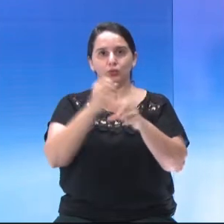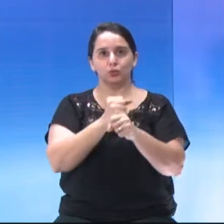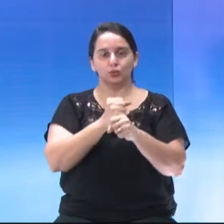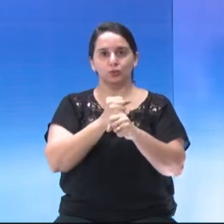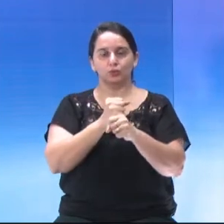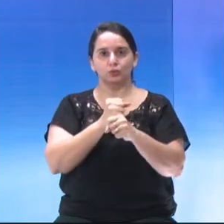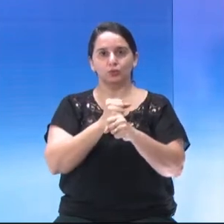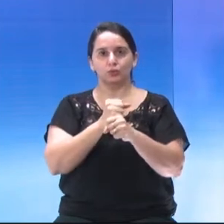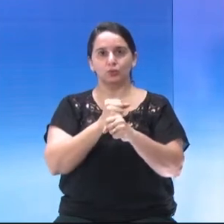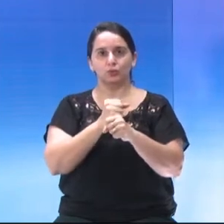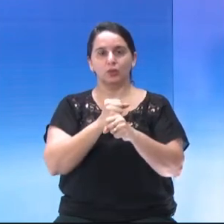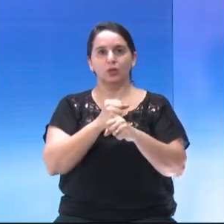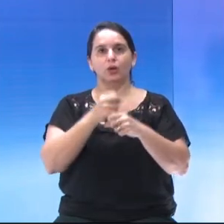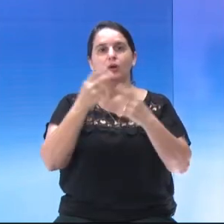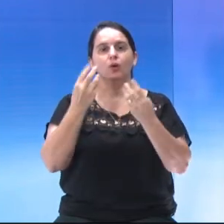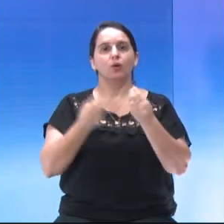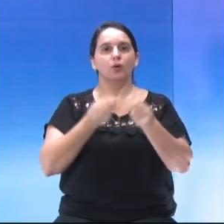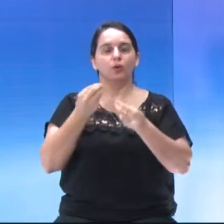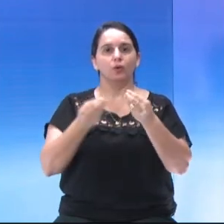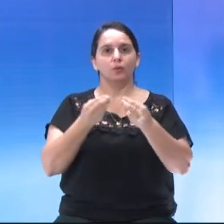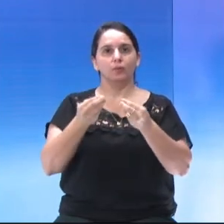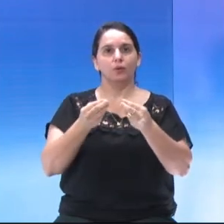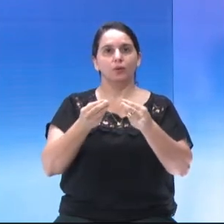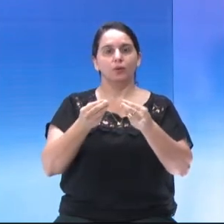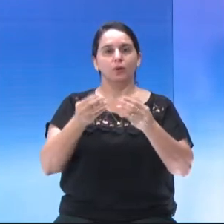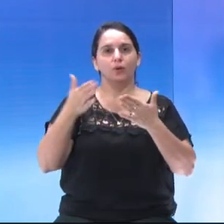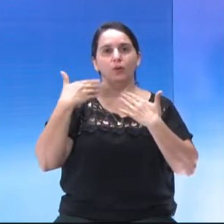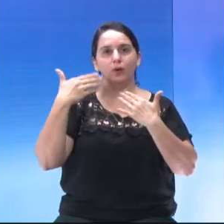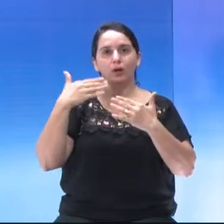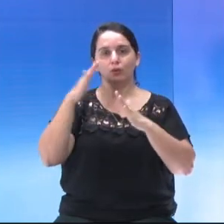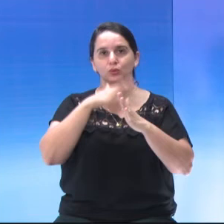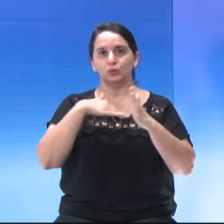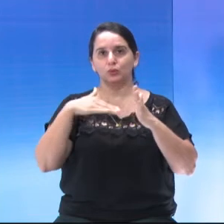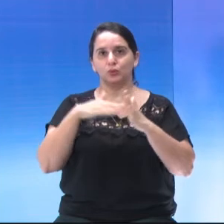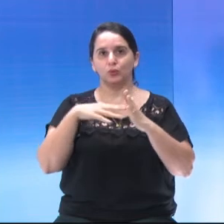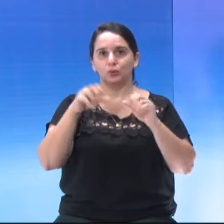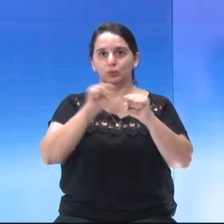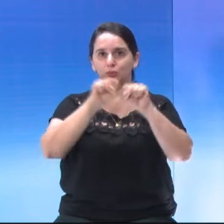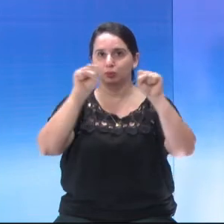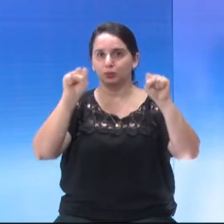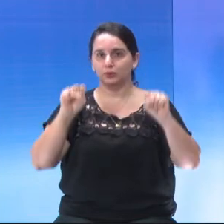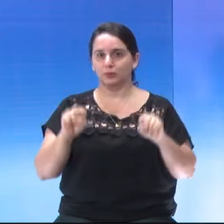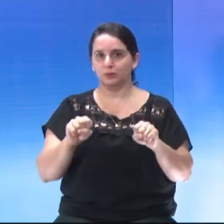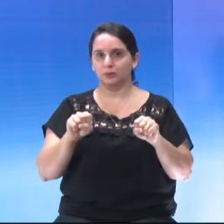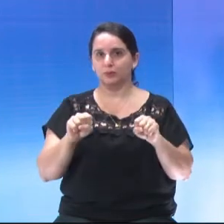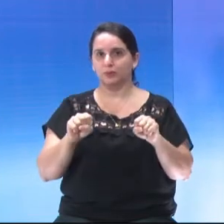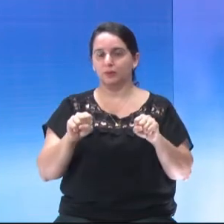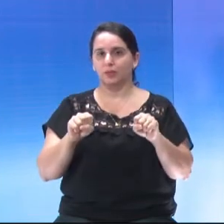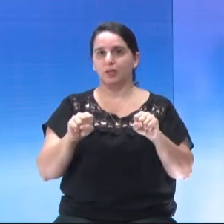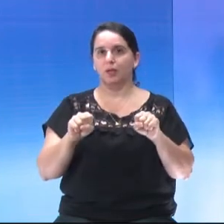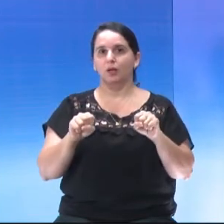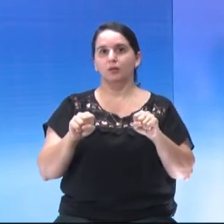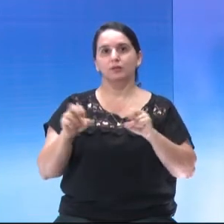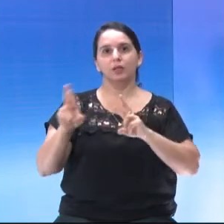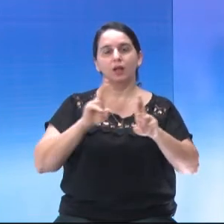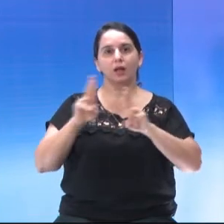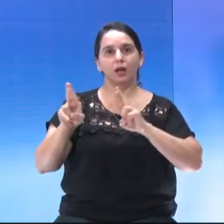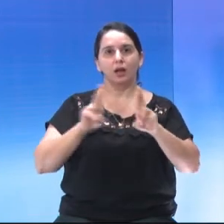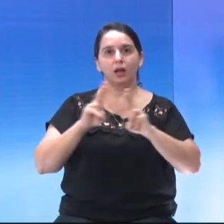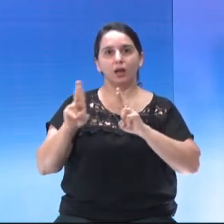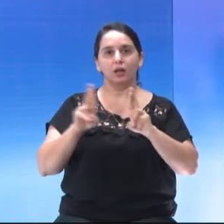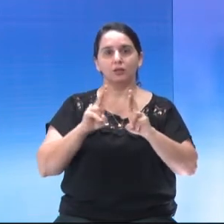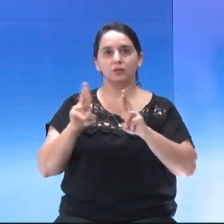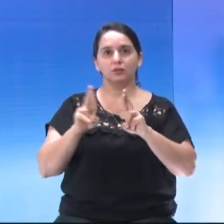no sistema, ou em outras palavras, o calor total armazenado no sistema. E esse calor, por estar